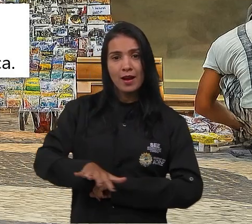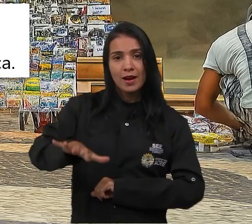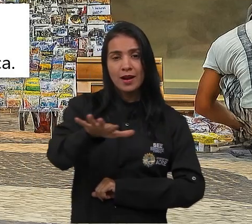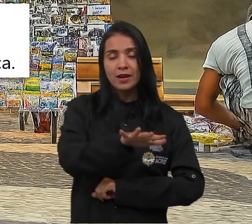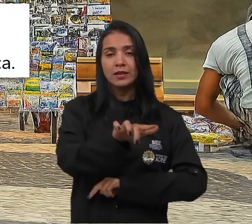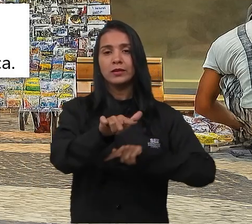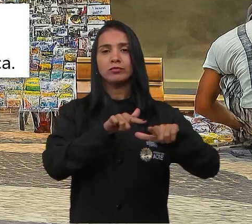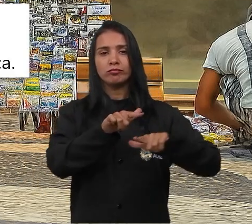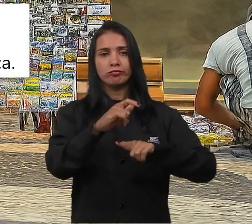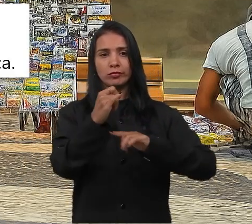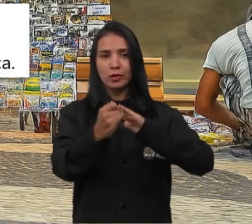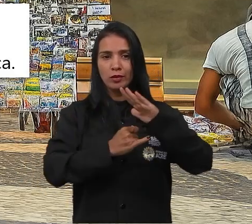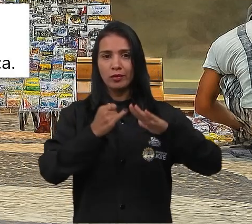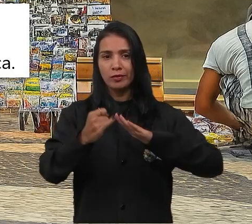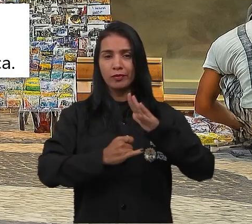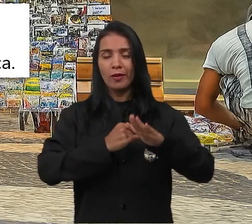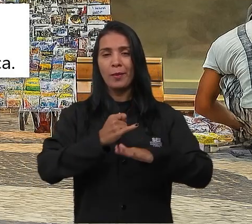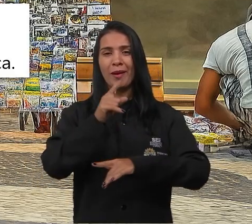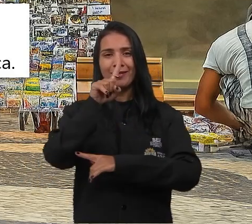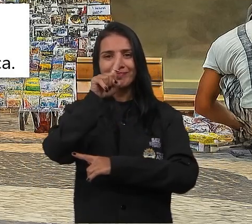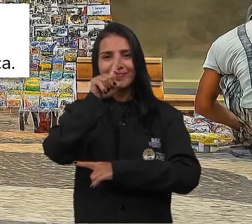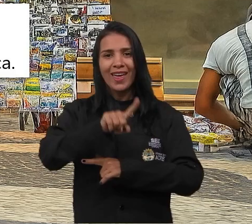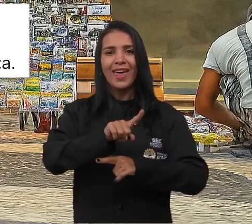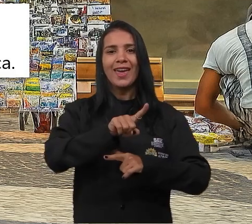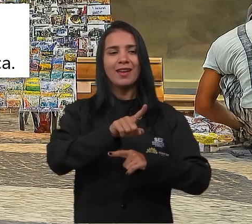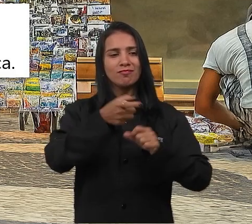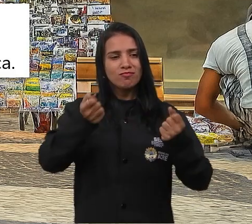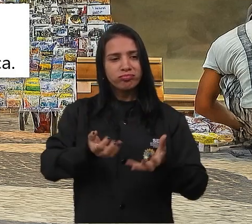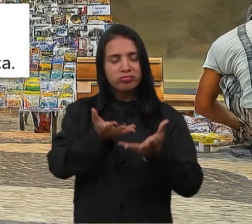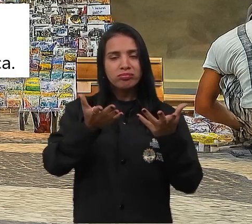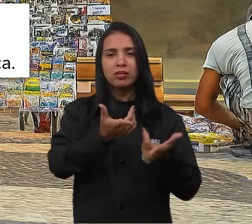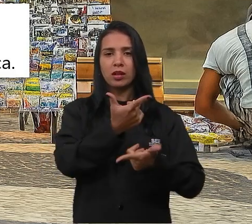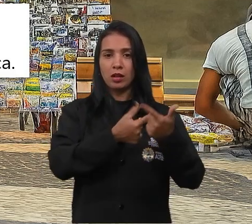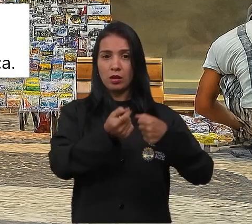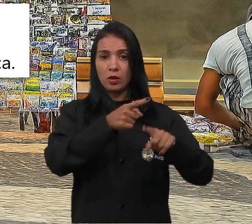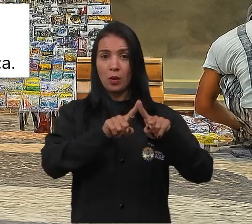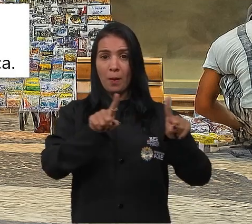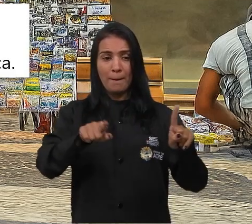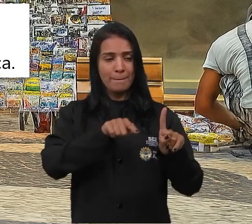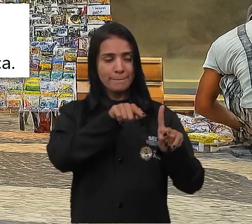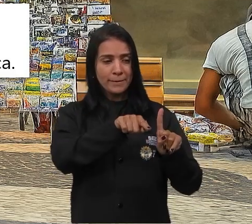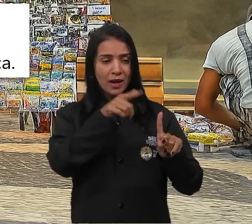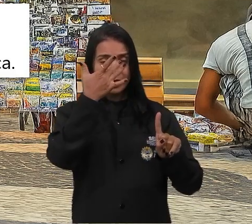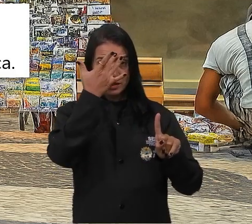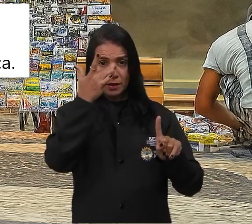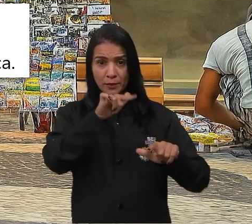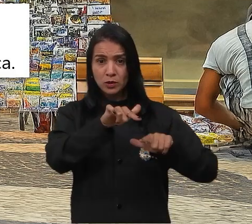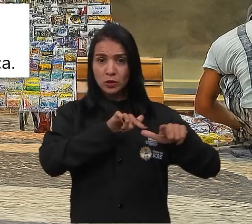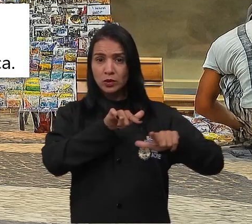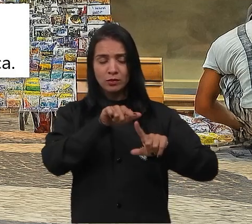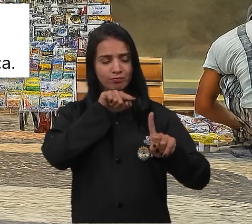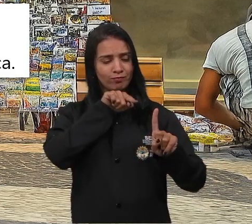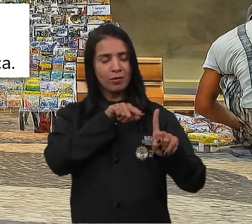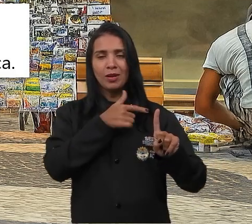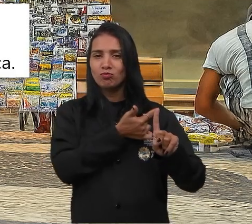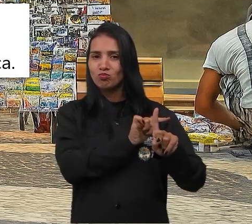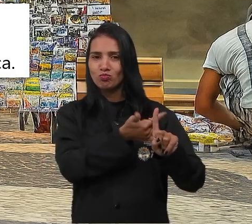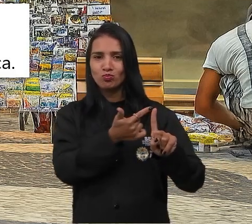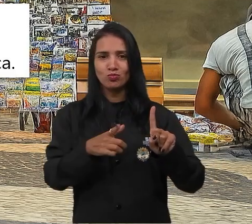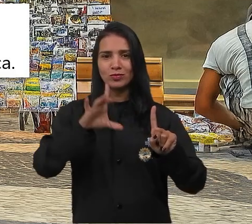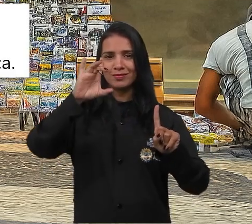é funcional para a economia, mas expõe o trabalhador à instabilidade e